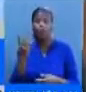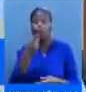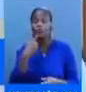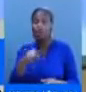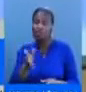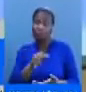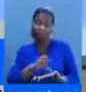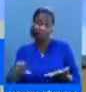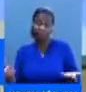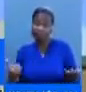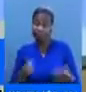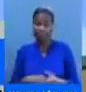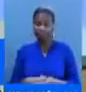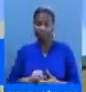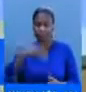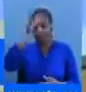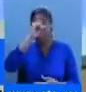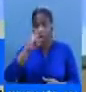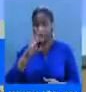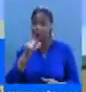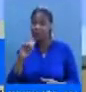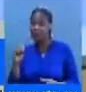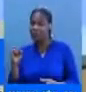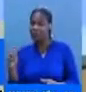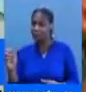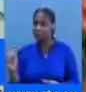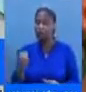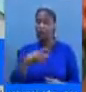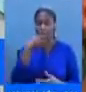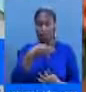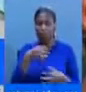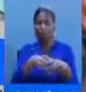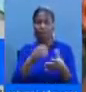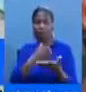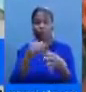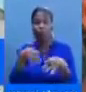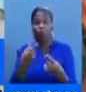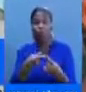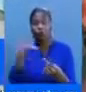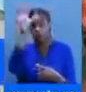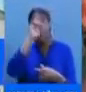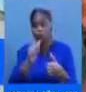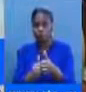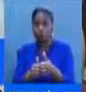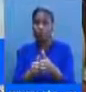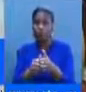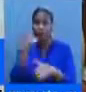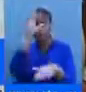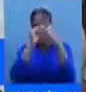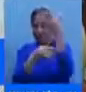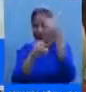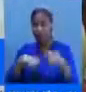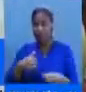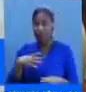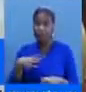vezes desisti. O primeiro-ministro Luís Correia Silva garantiu à comunidade que, até ao final do ano, o governo, juntamente com a Embaixada de Cabo